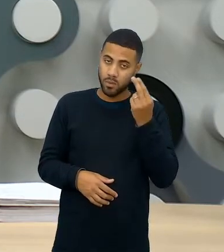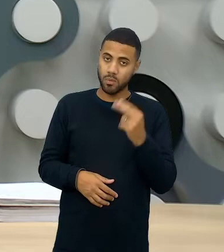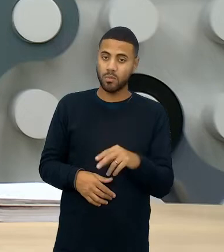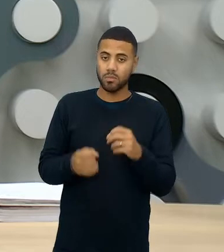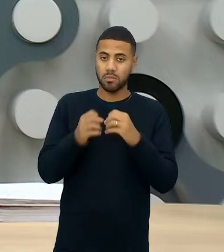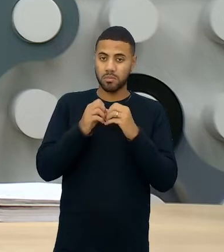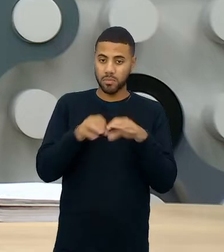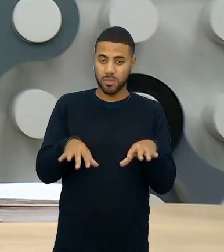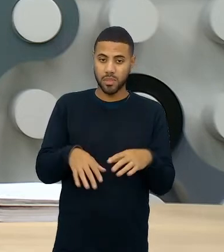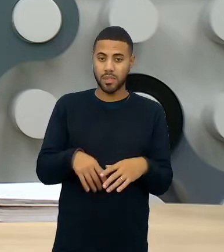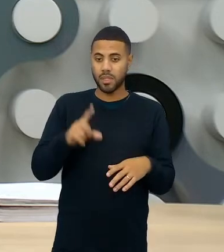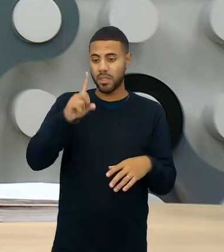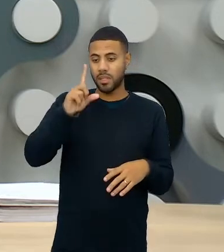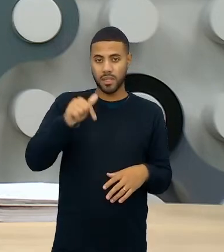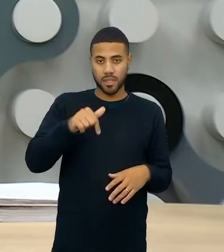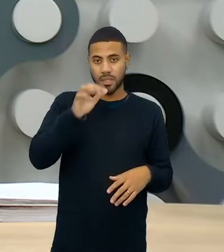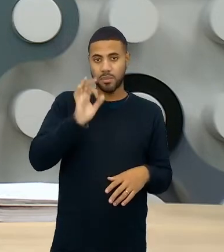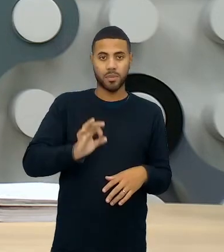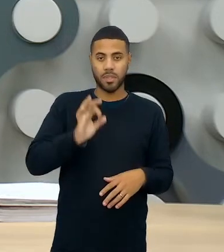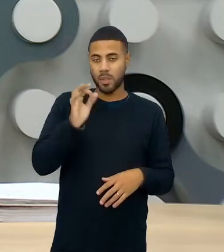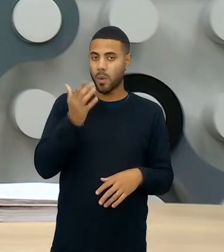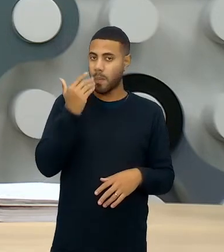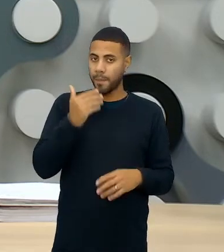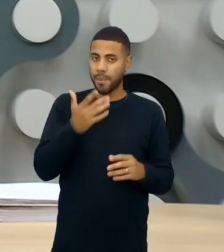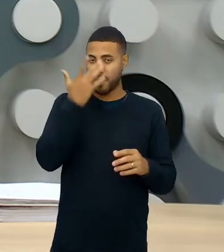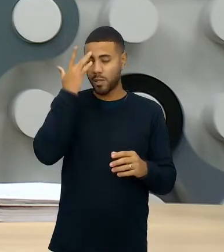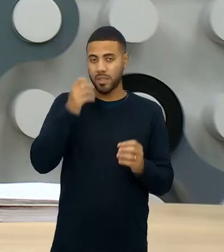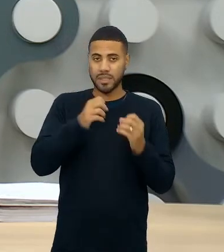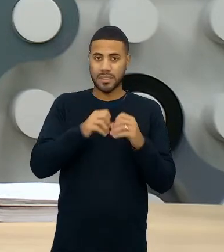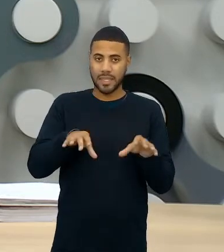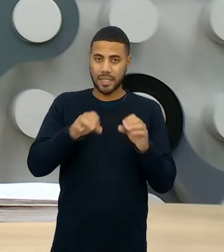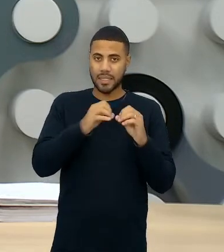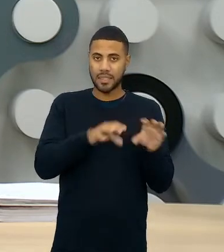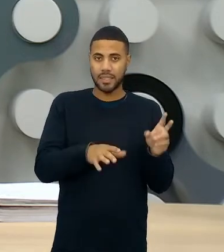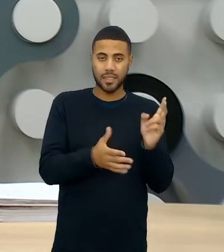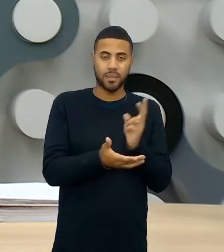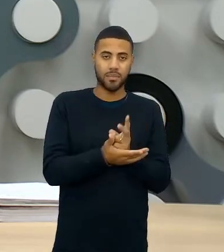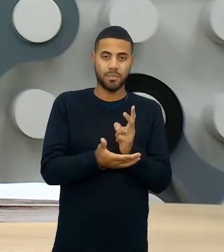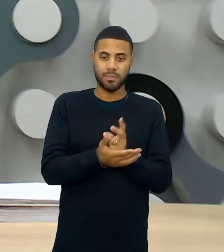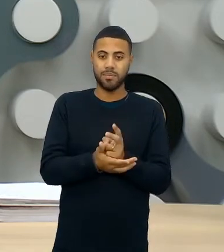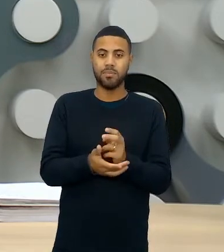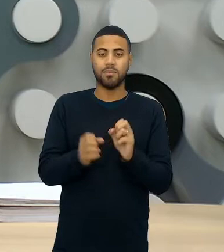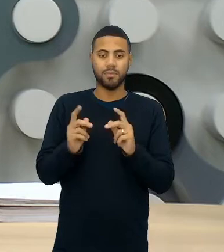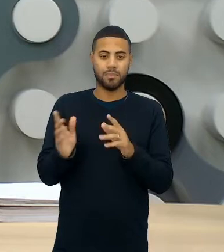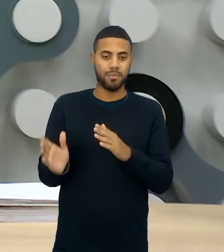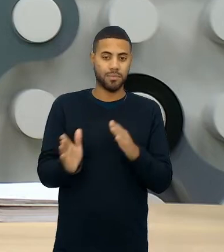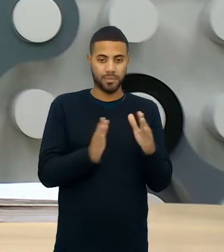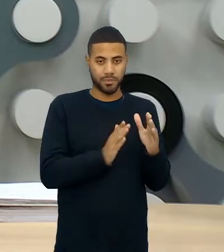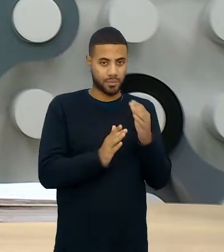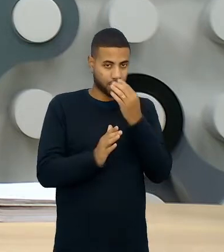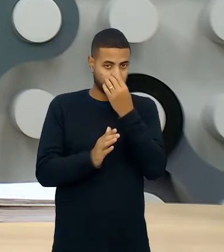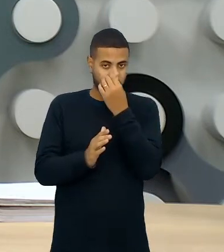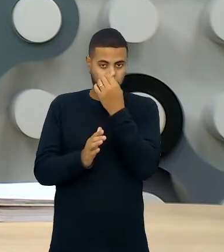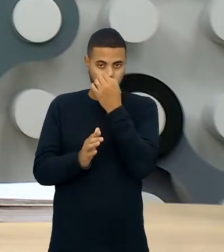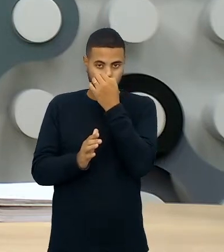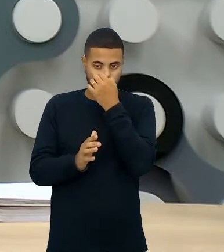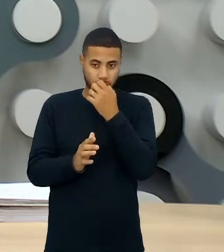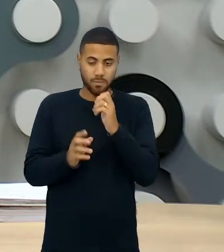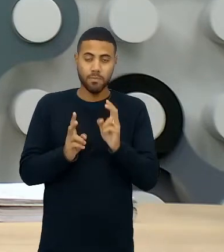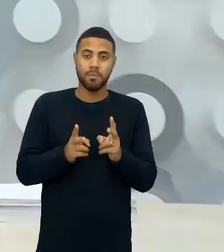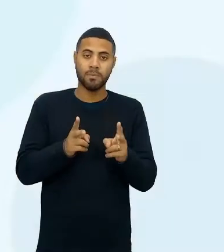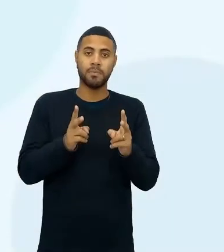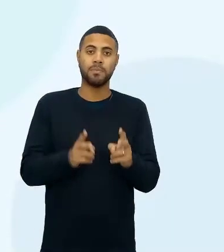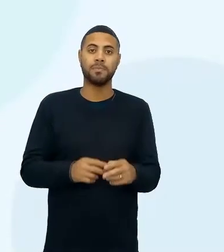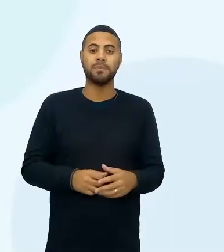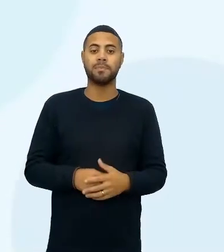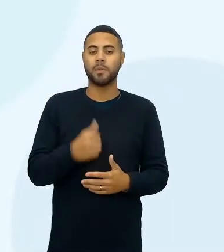os 17% de alimentos desperdiçados, né? Continuando aí na tela para vocês, o